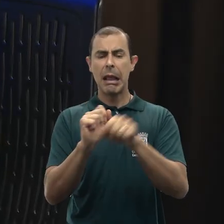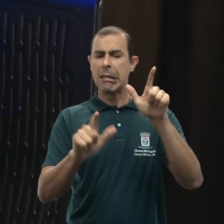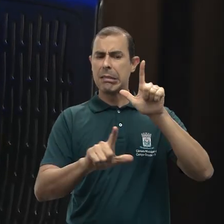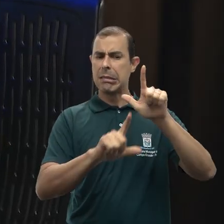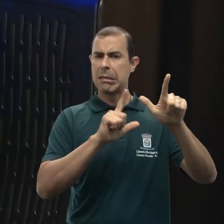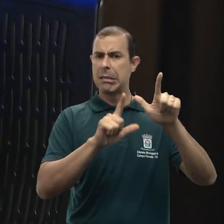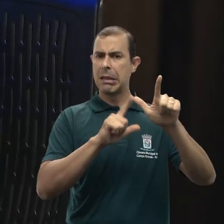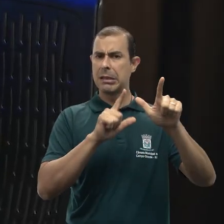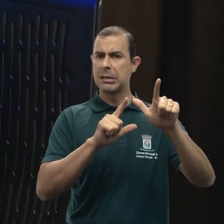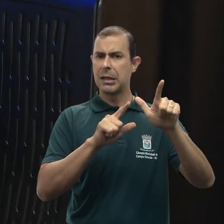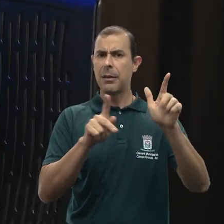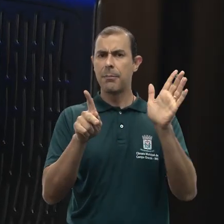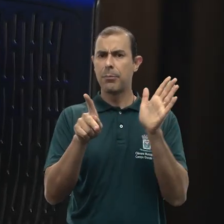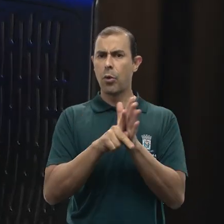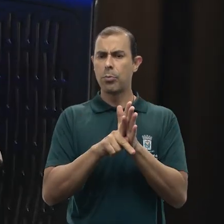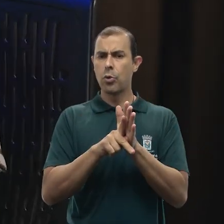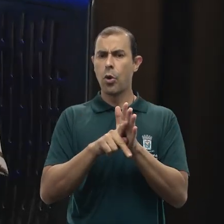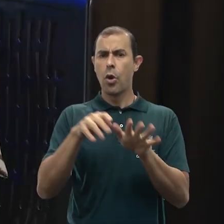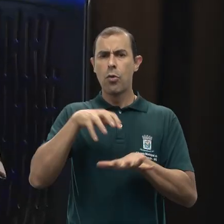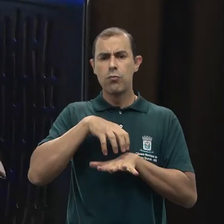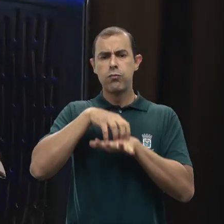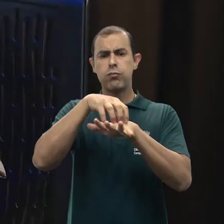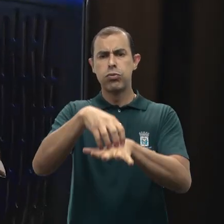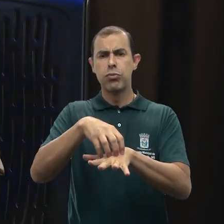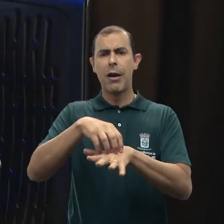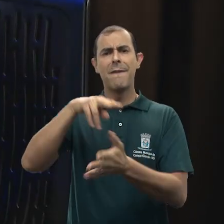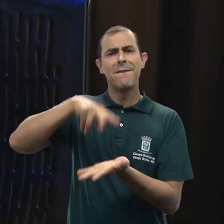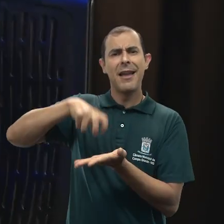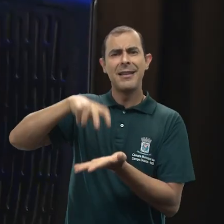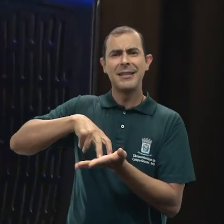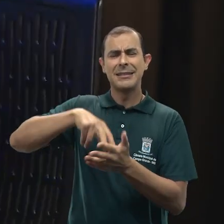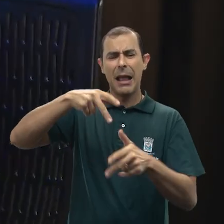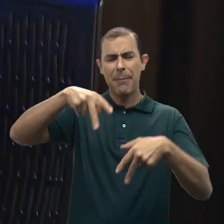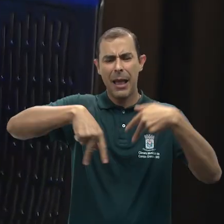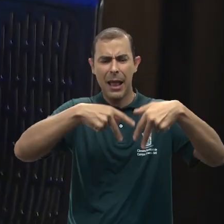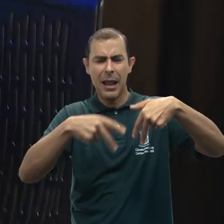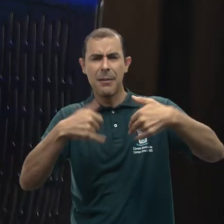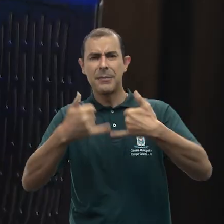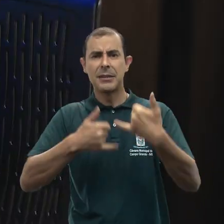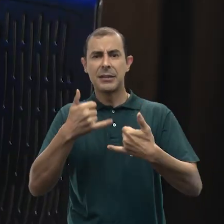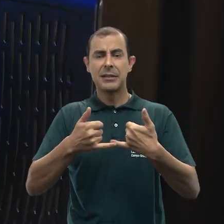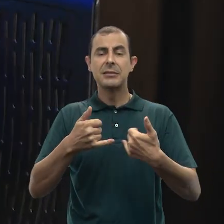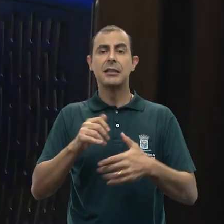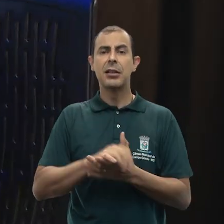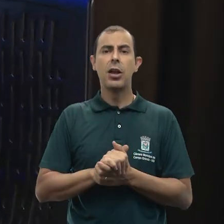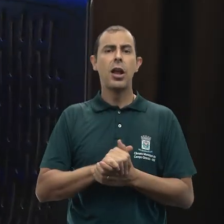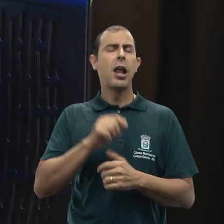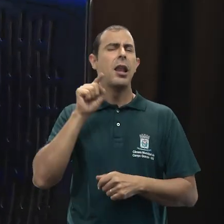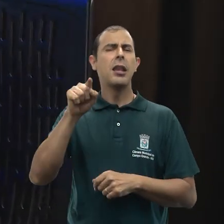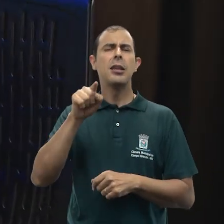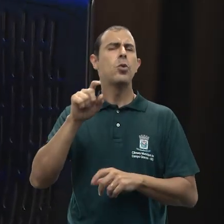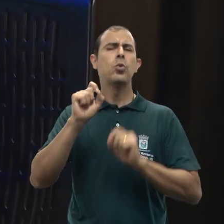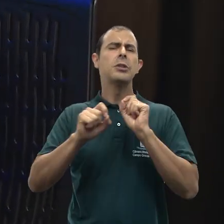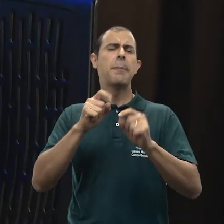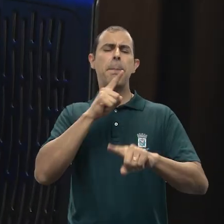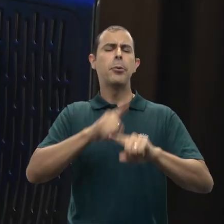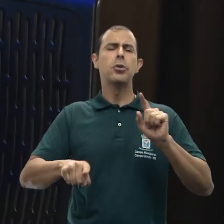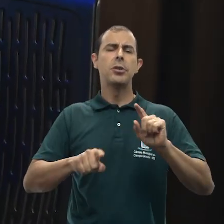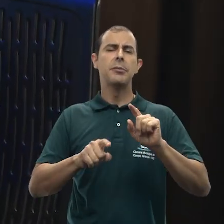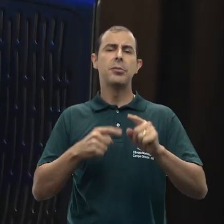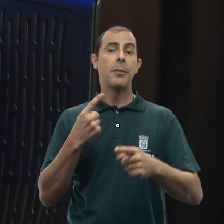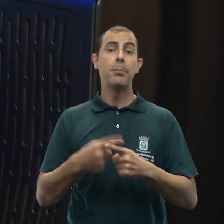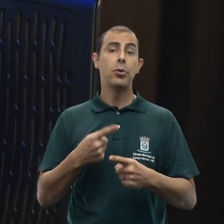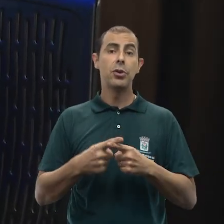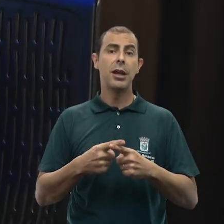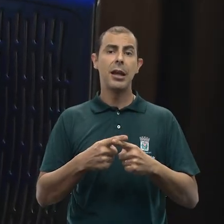de letras naquelas carretas da alegria, que são aí utilizadas para festividade, aniversário. O que seria